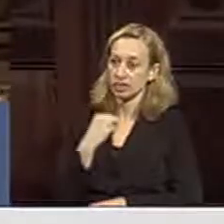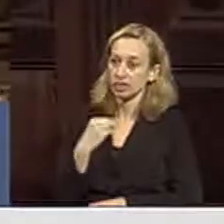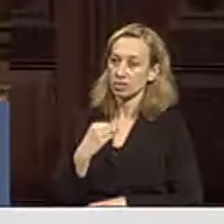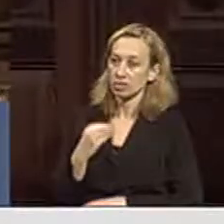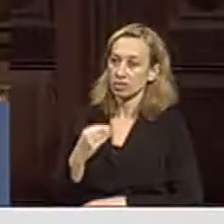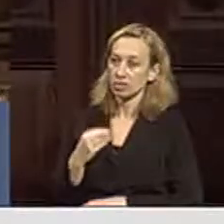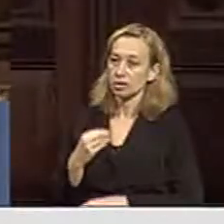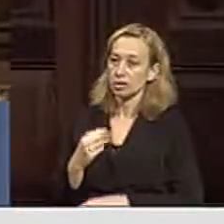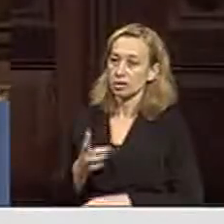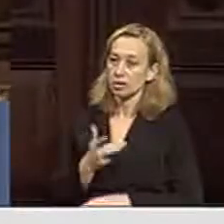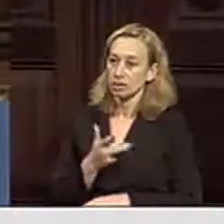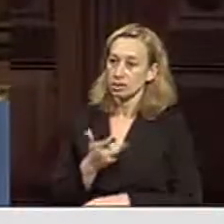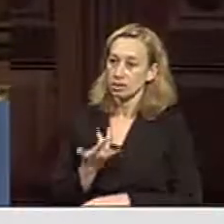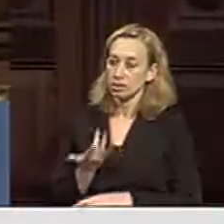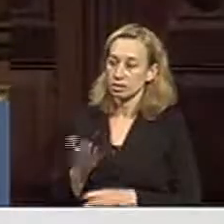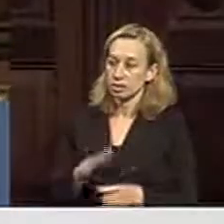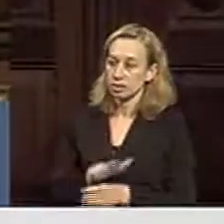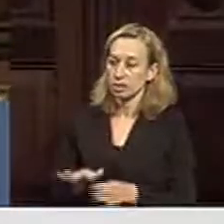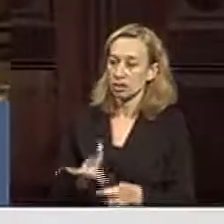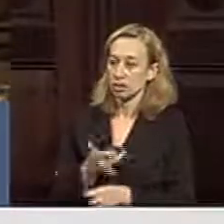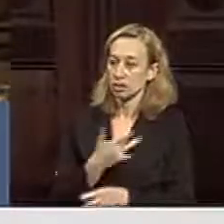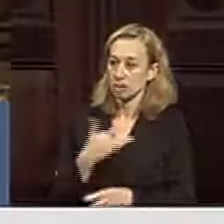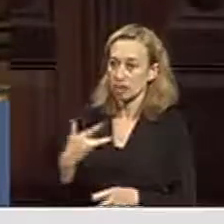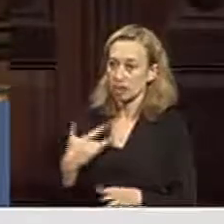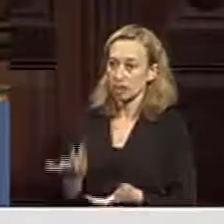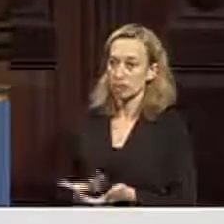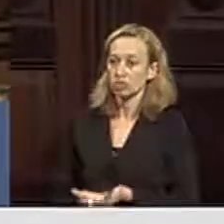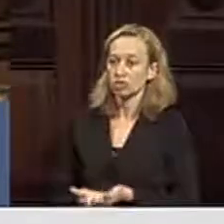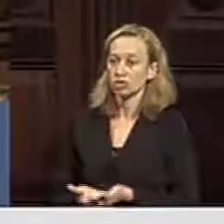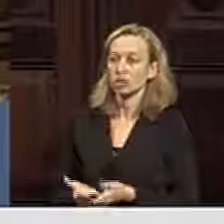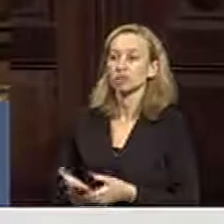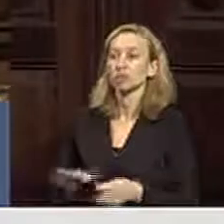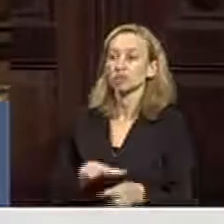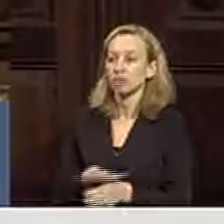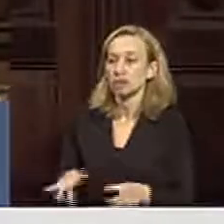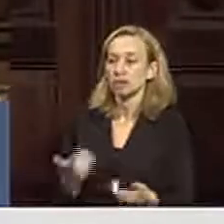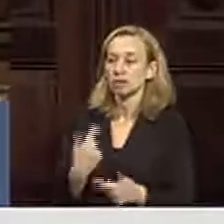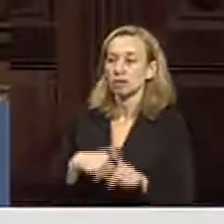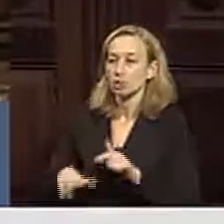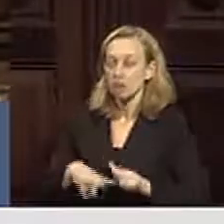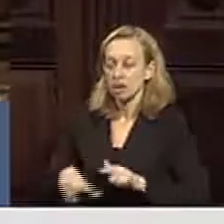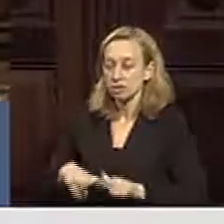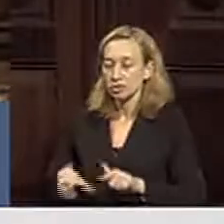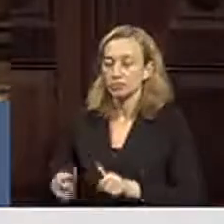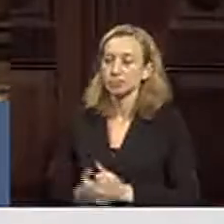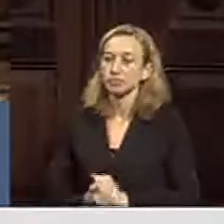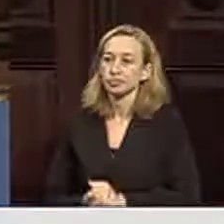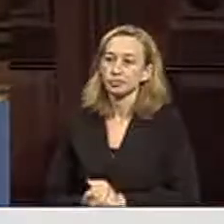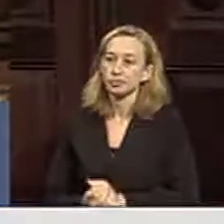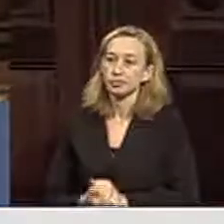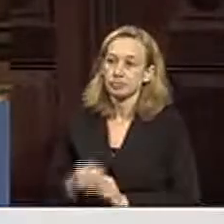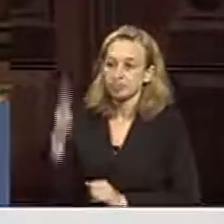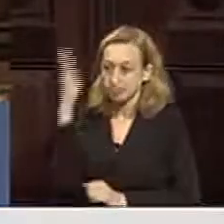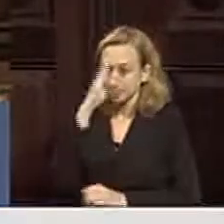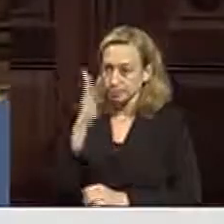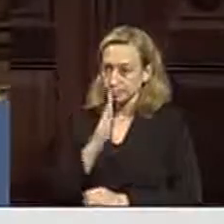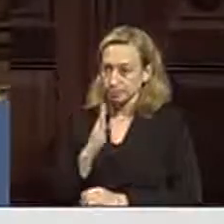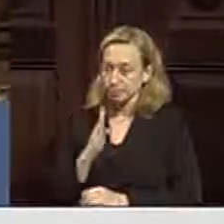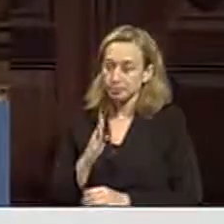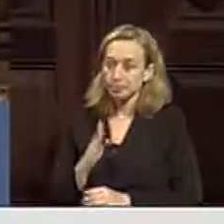superexploração do trabalho, os pilares que fizeram e fazem até hoje do Brasil um dos países mais desiguais do